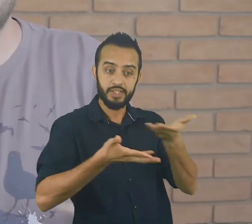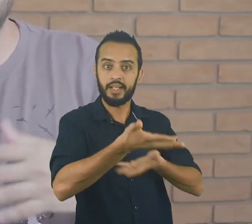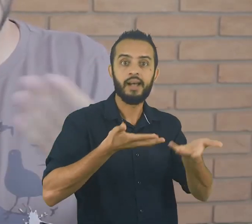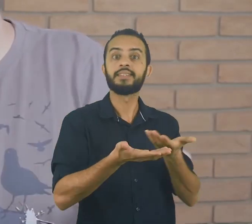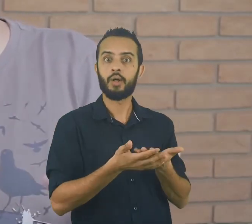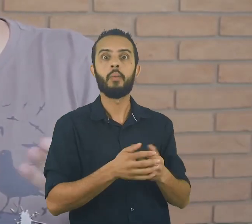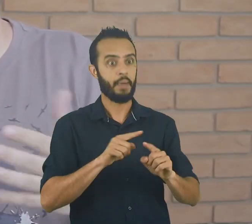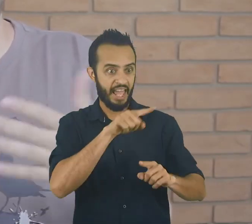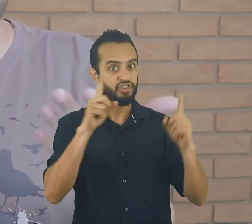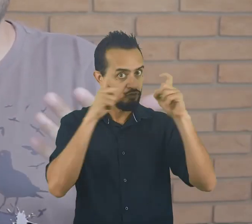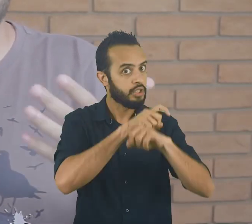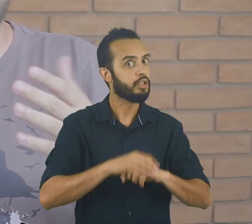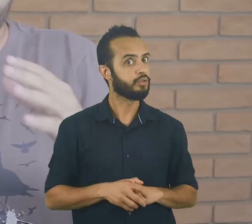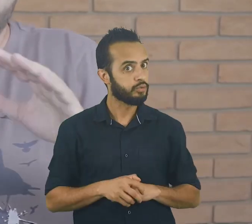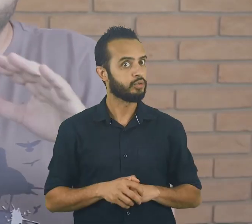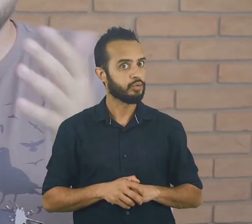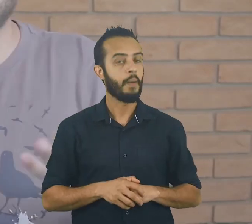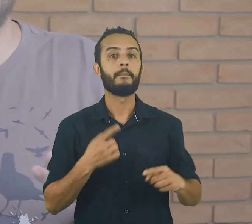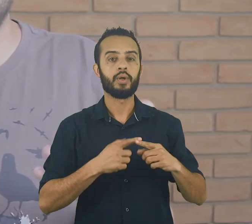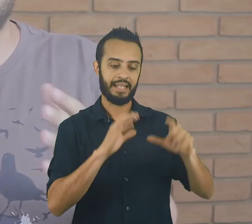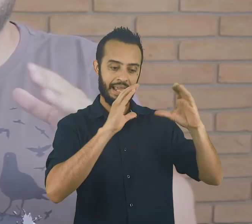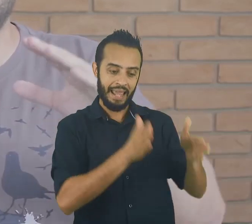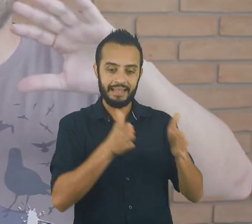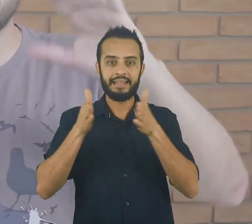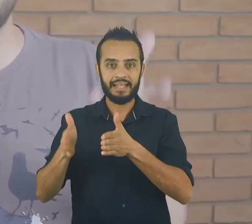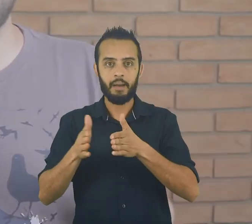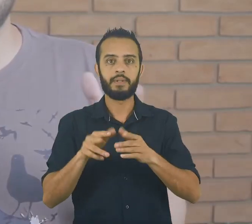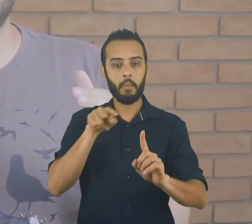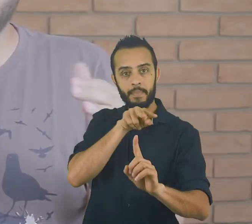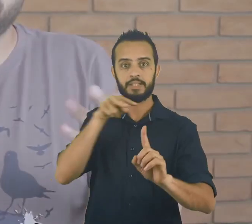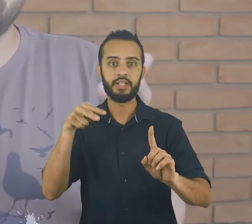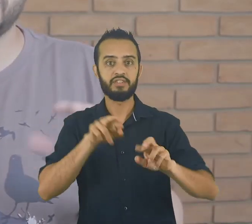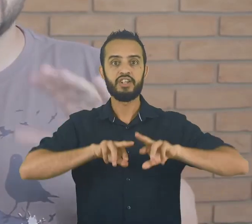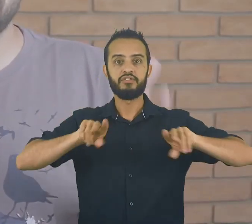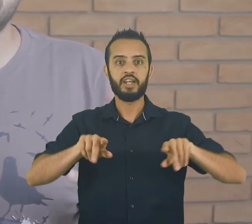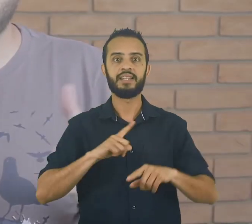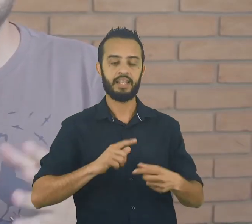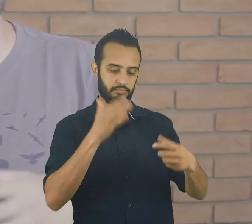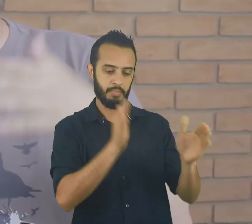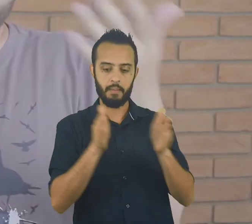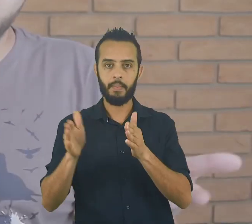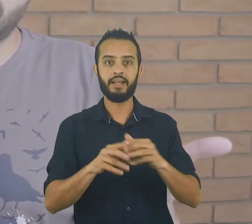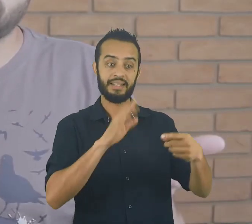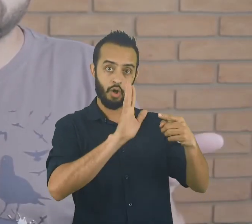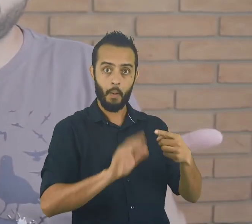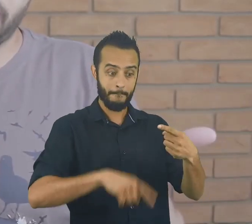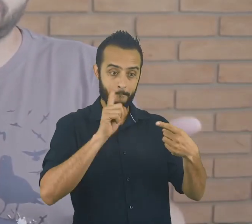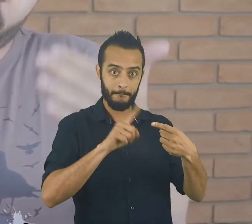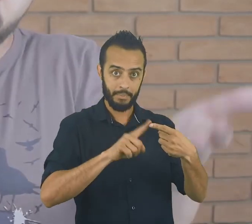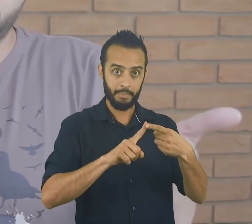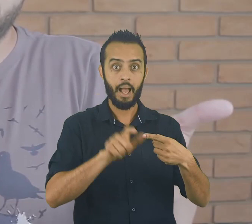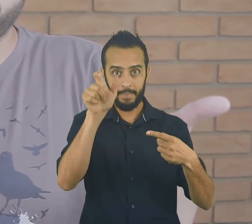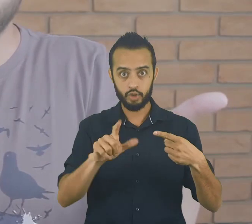não parecer, mas ele é complexo. Ele tem duas etapas, ele tem duas visões, ele tem o que a gente chama de dois estados. Tem um estado quando